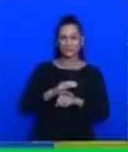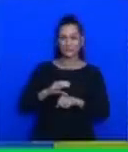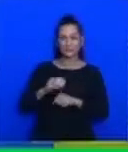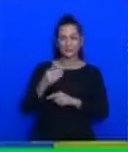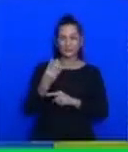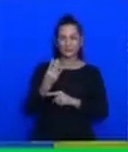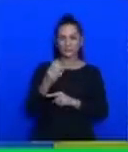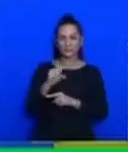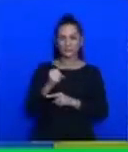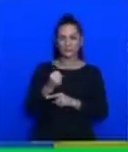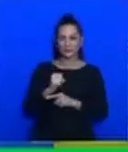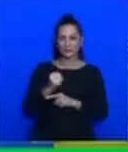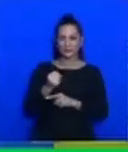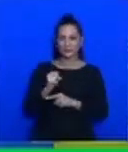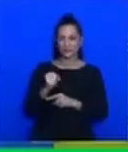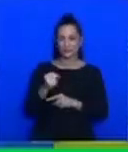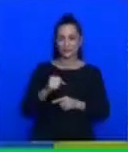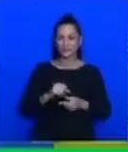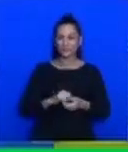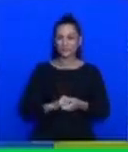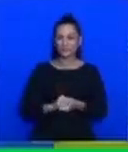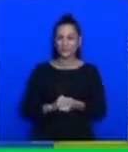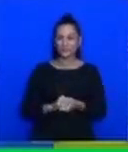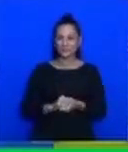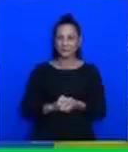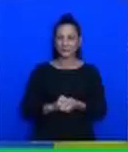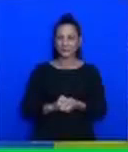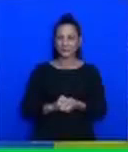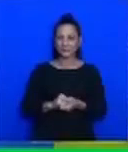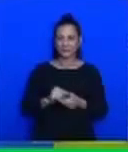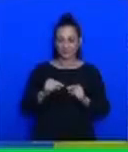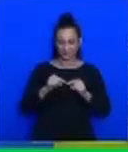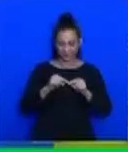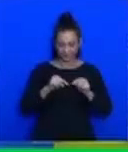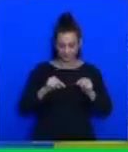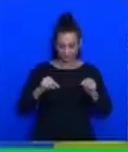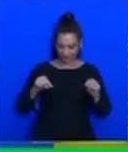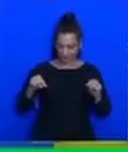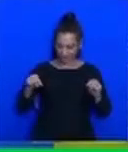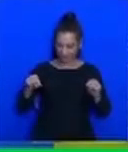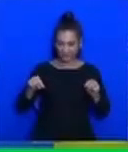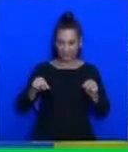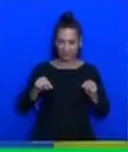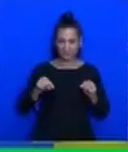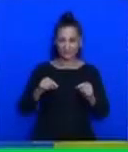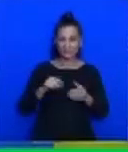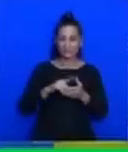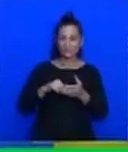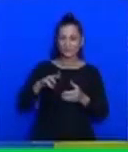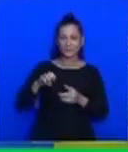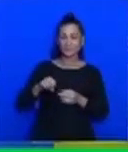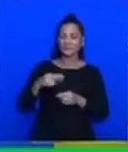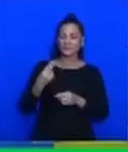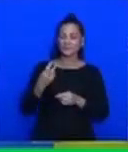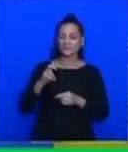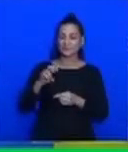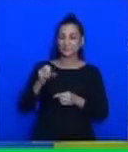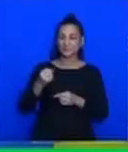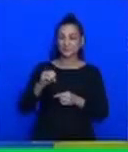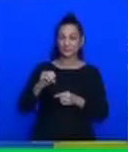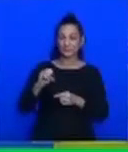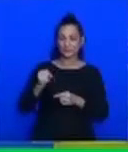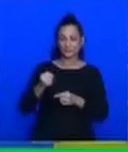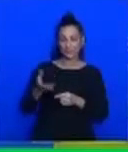Cinza 48. Aí, portanto, os números sorteados da Mega Sena Concurso 2508.